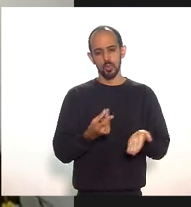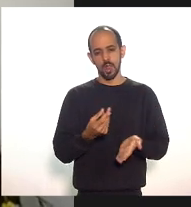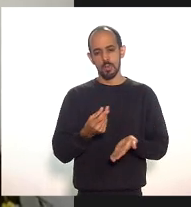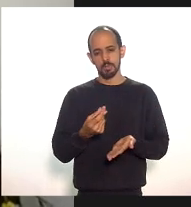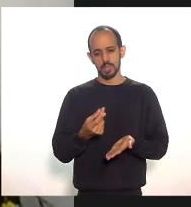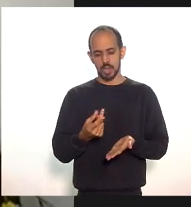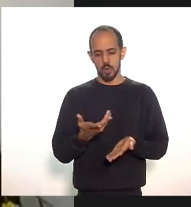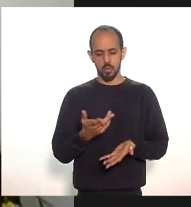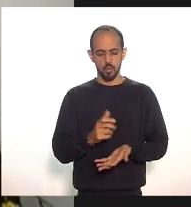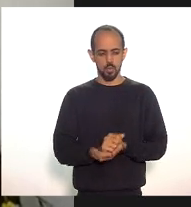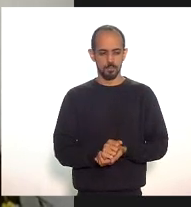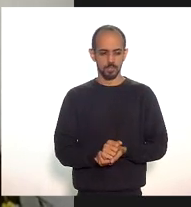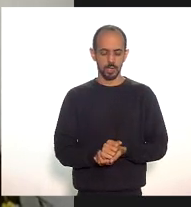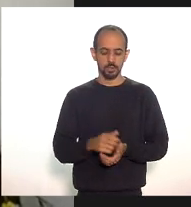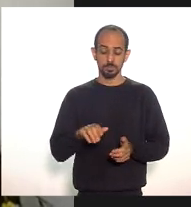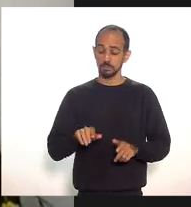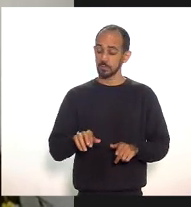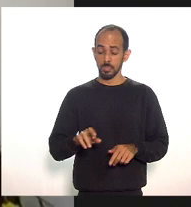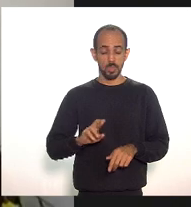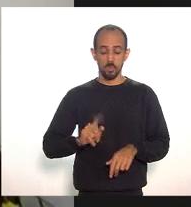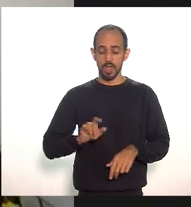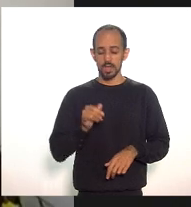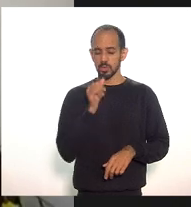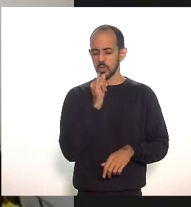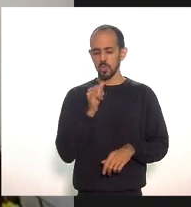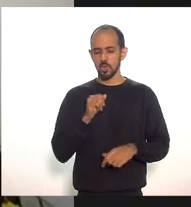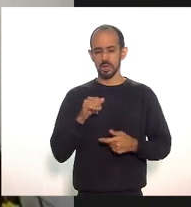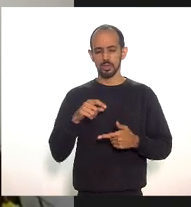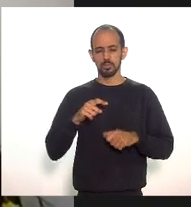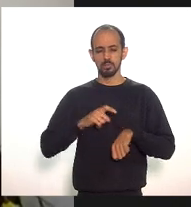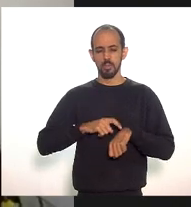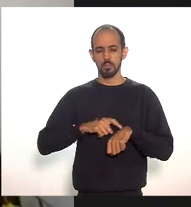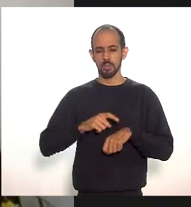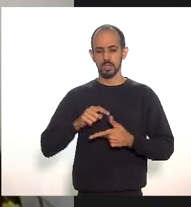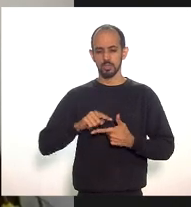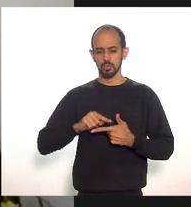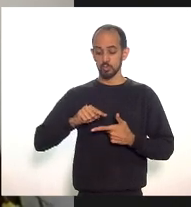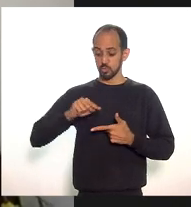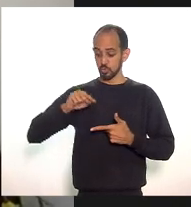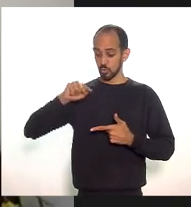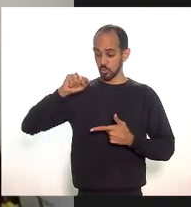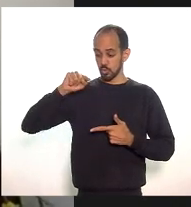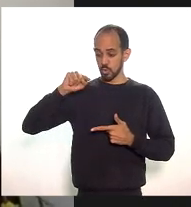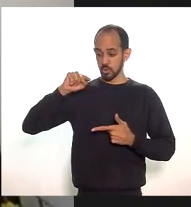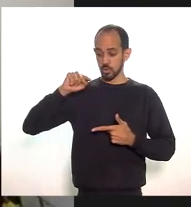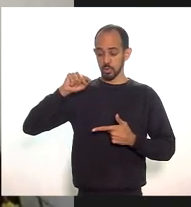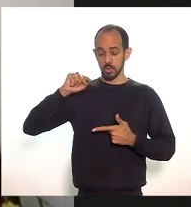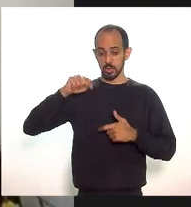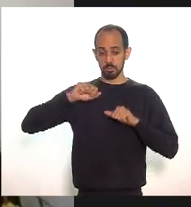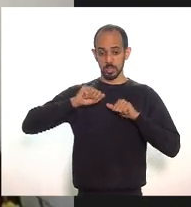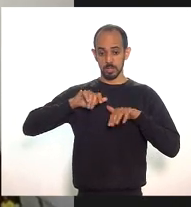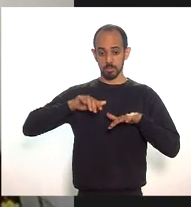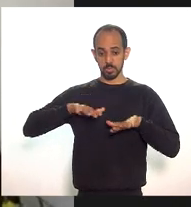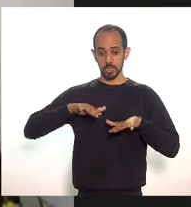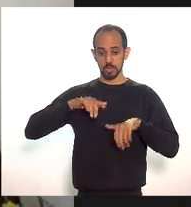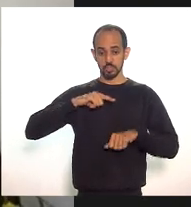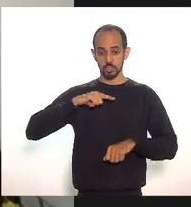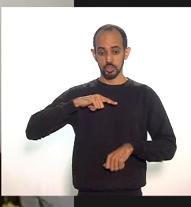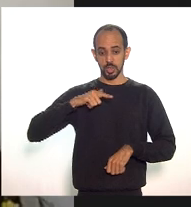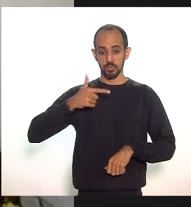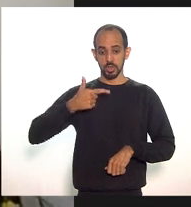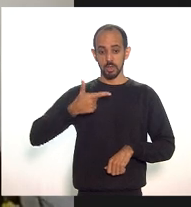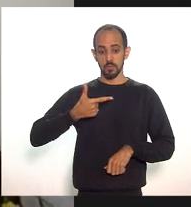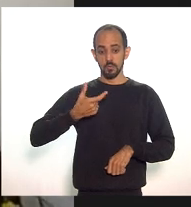que no pico da pandemia a gente teve nossos 20 milhões 2020